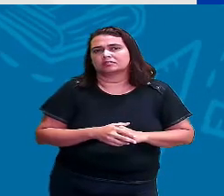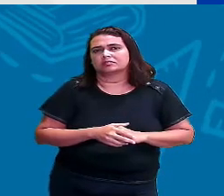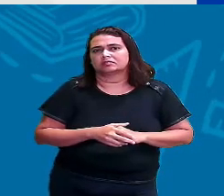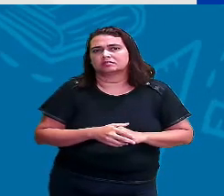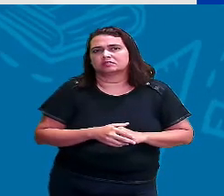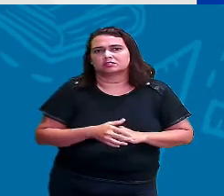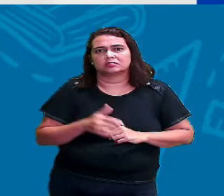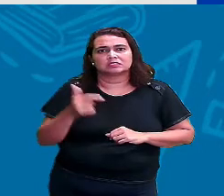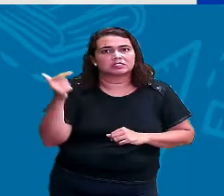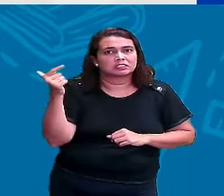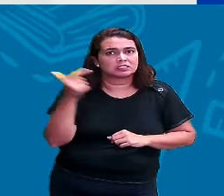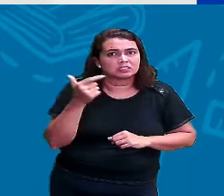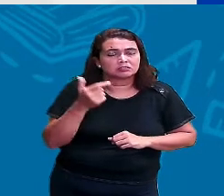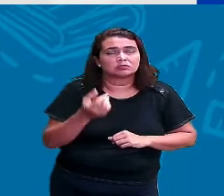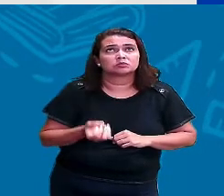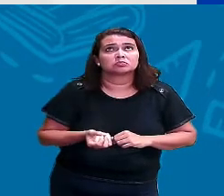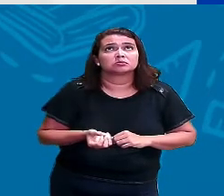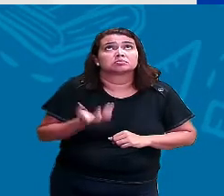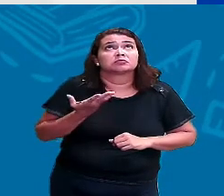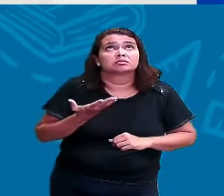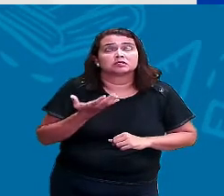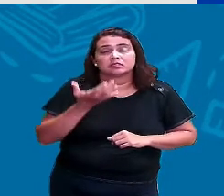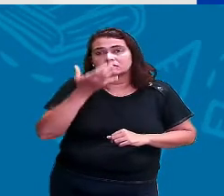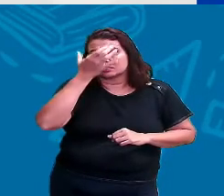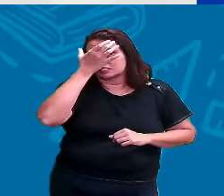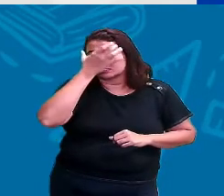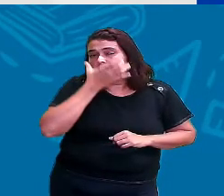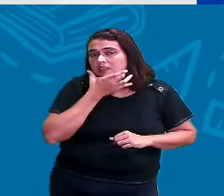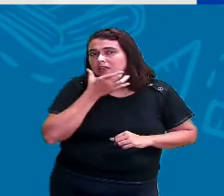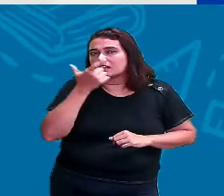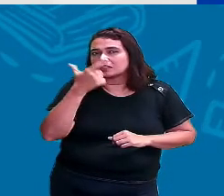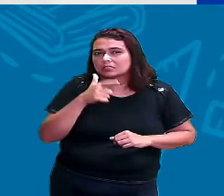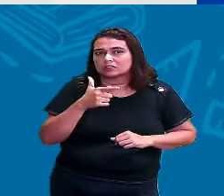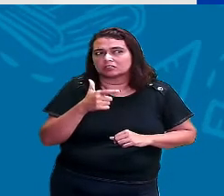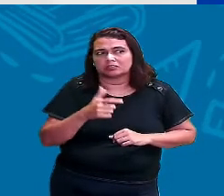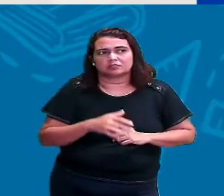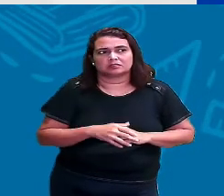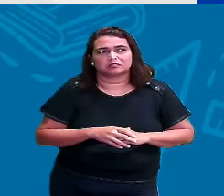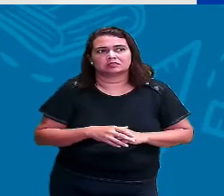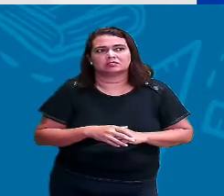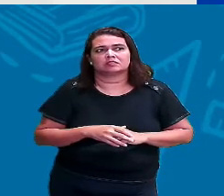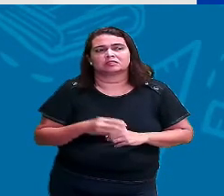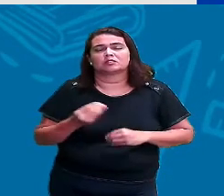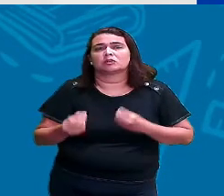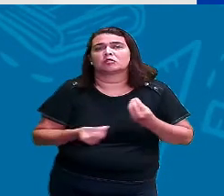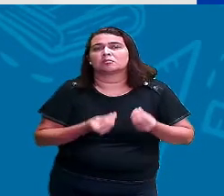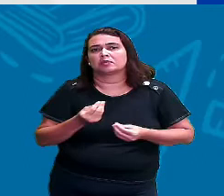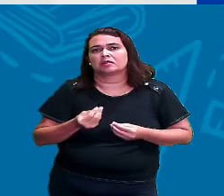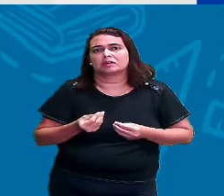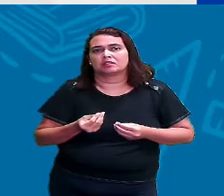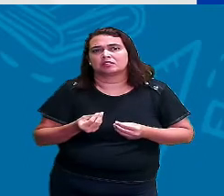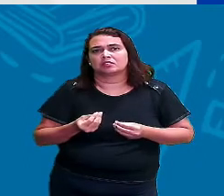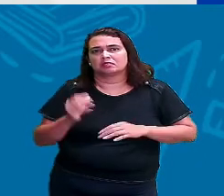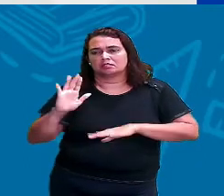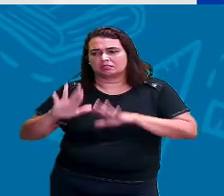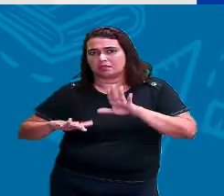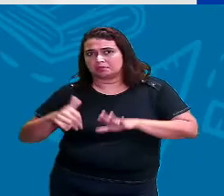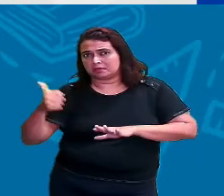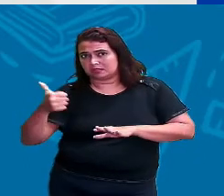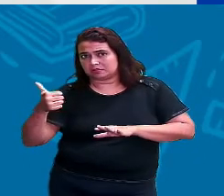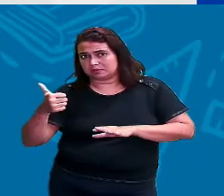Segundo lançamento. O segundo lançamento, minha segunda moeda, quando eu jogar, ela depende da primeira